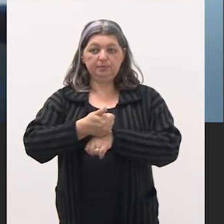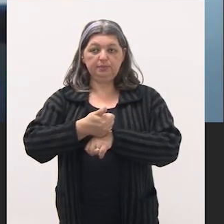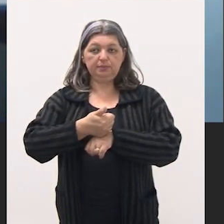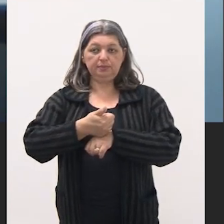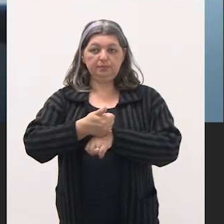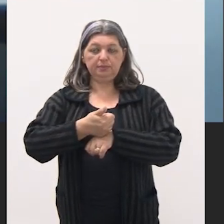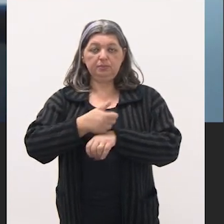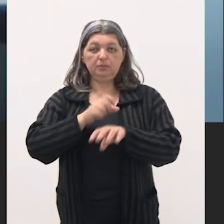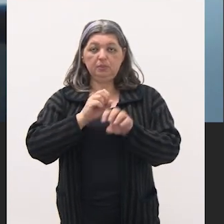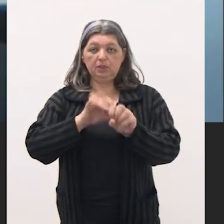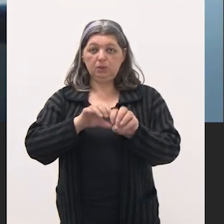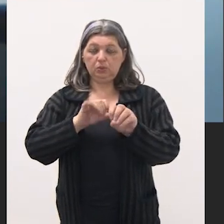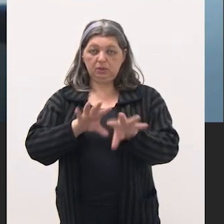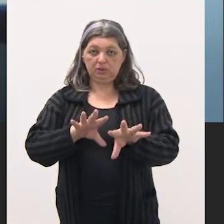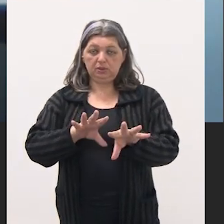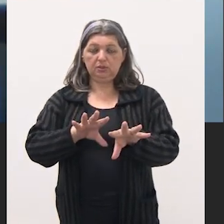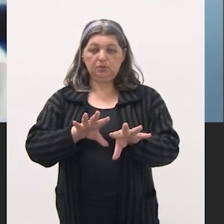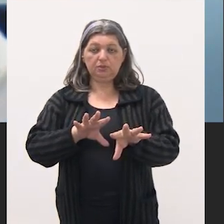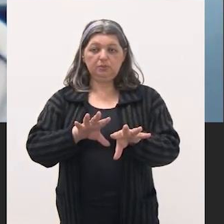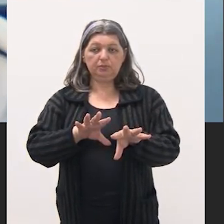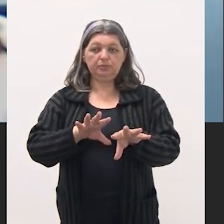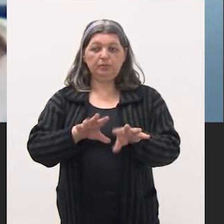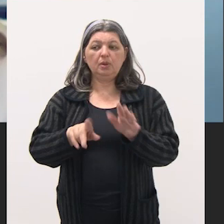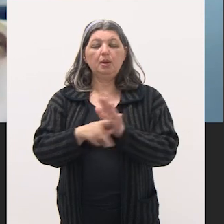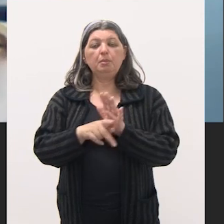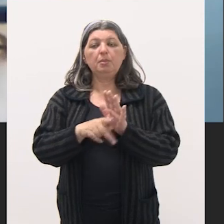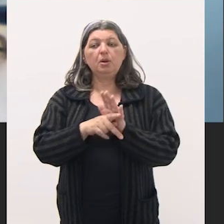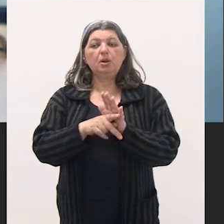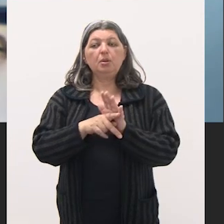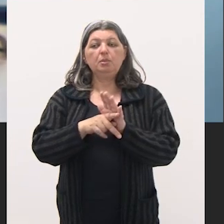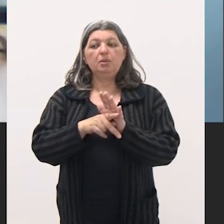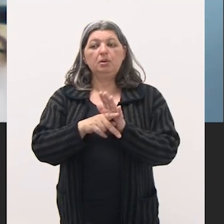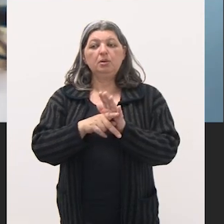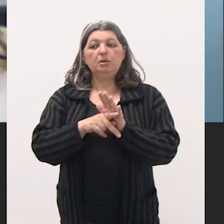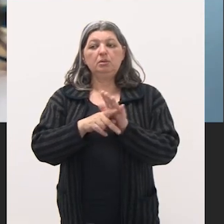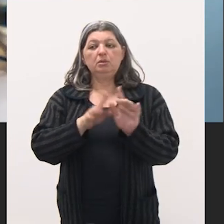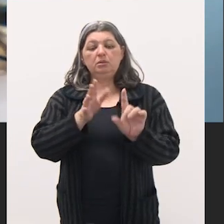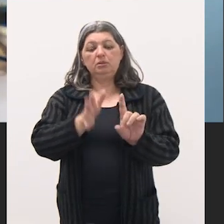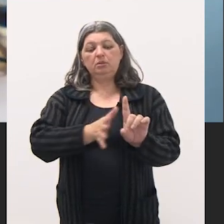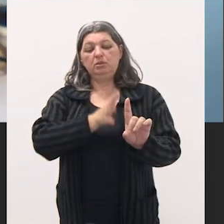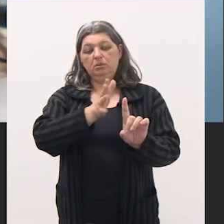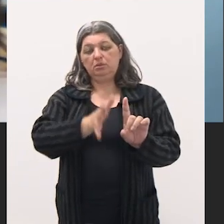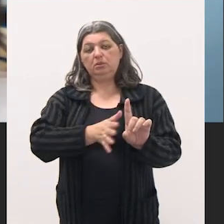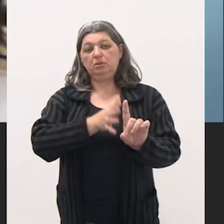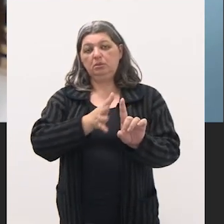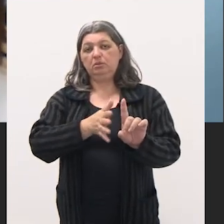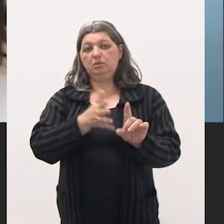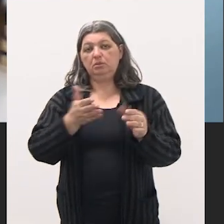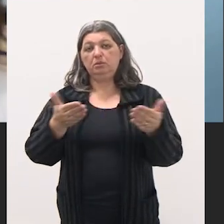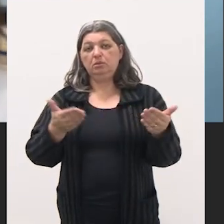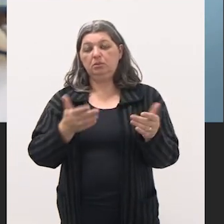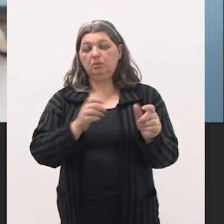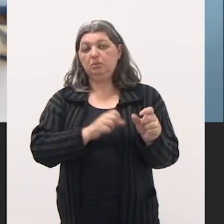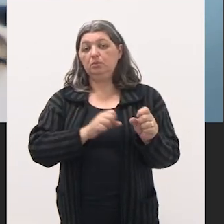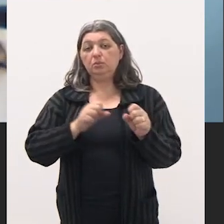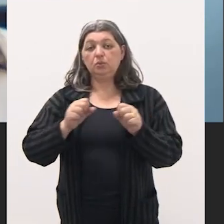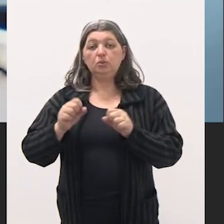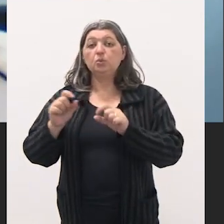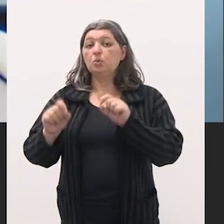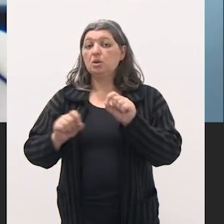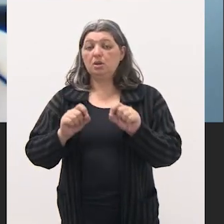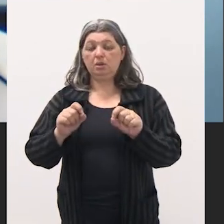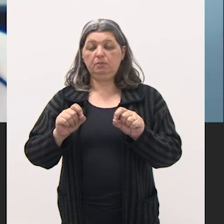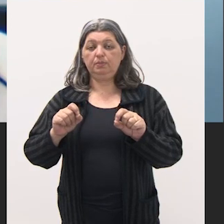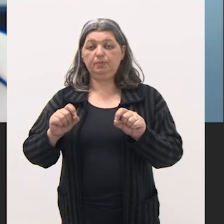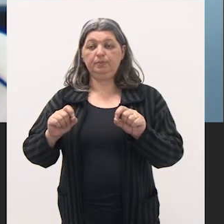educação, essa fala que eu trago é uma fala de poder dar essa